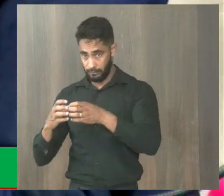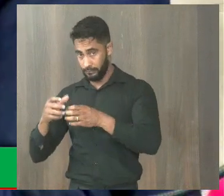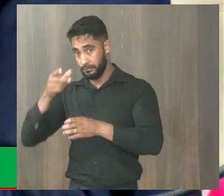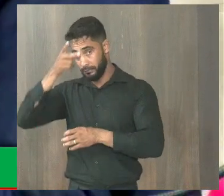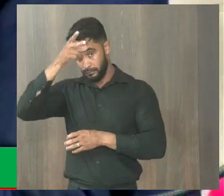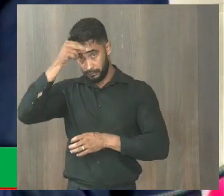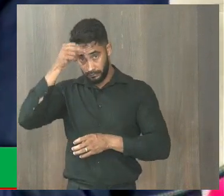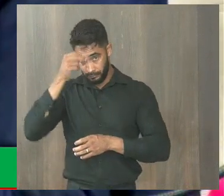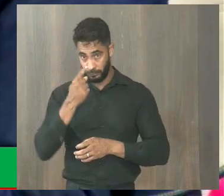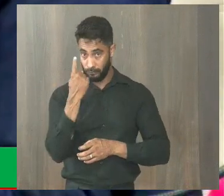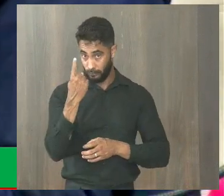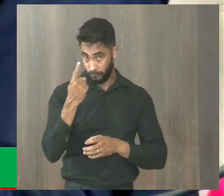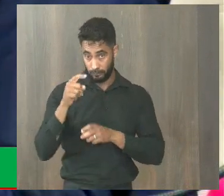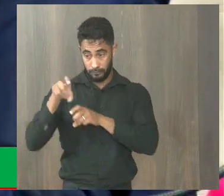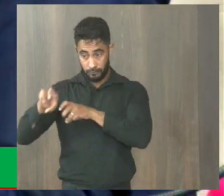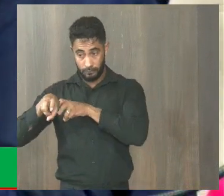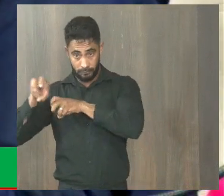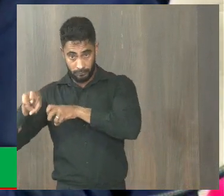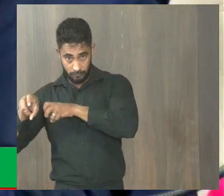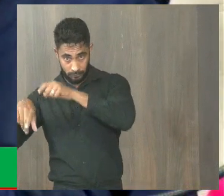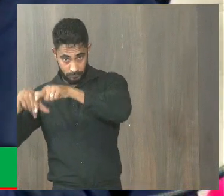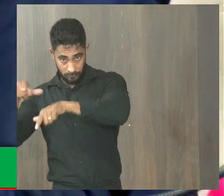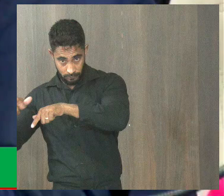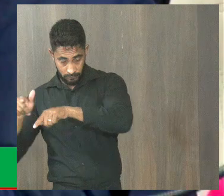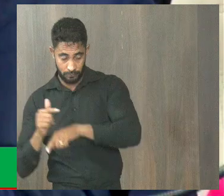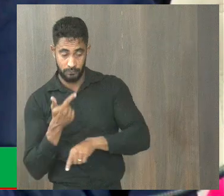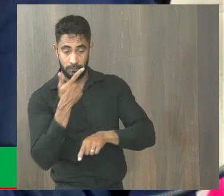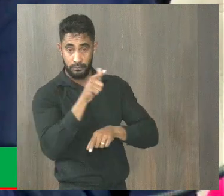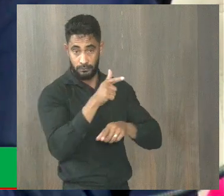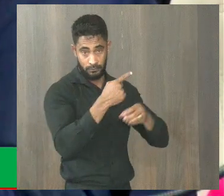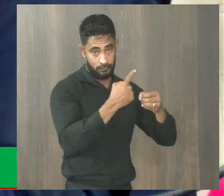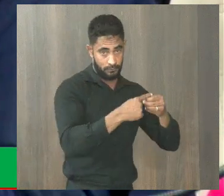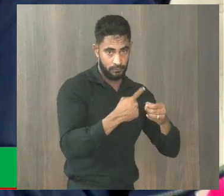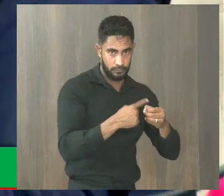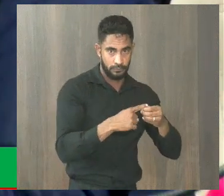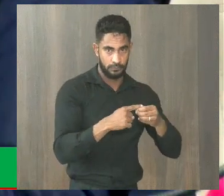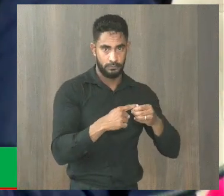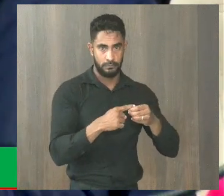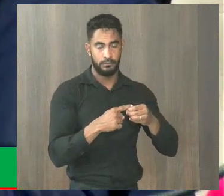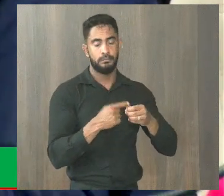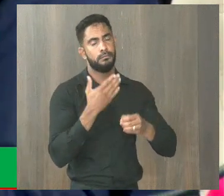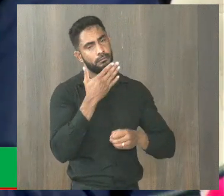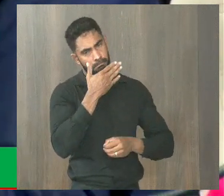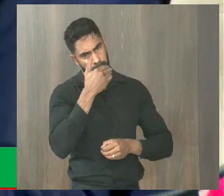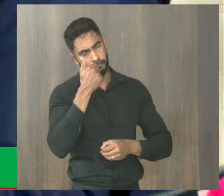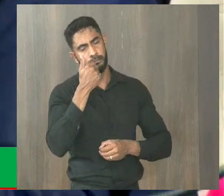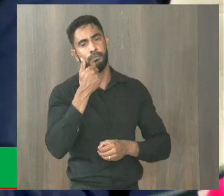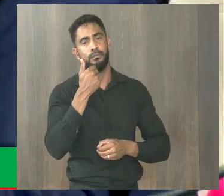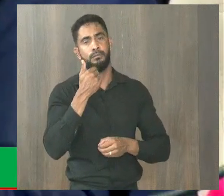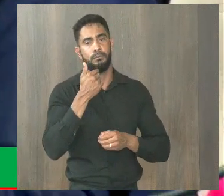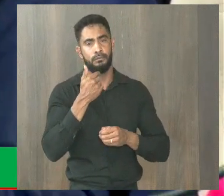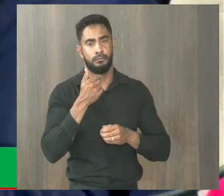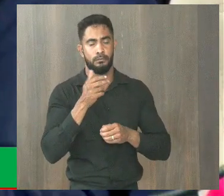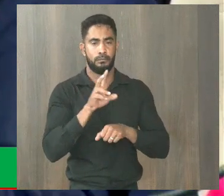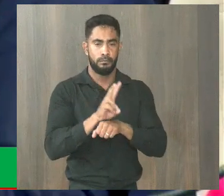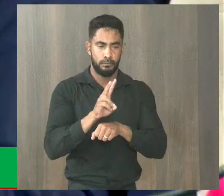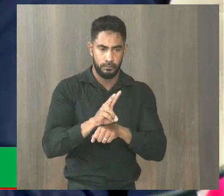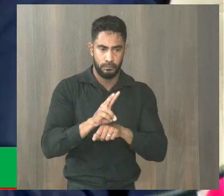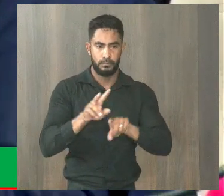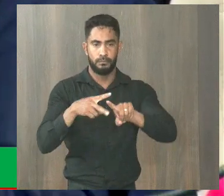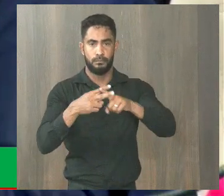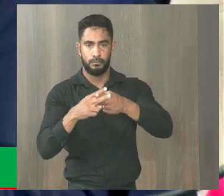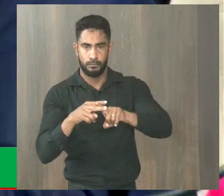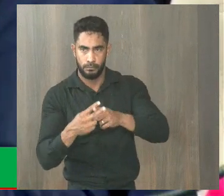uma que está na zona rural e a outra que vai ficar dentro do município. Não é tão grande, melhorou muito a patrulha mecânica